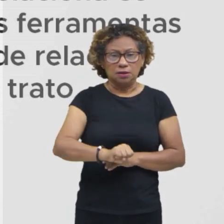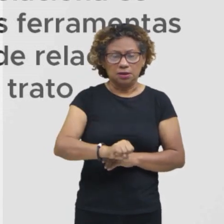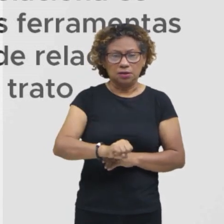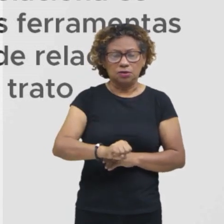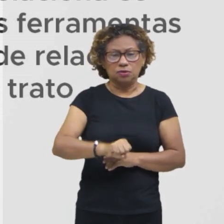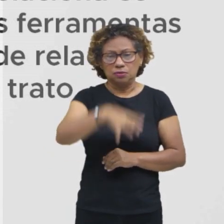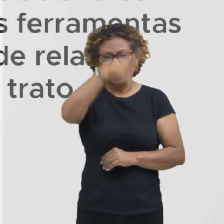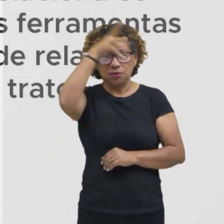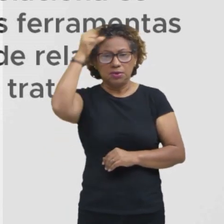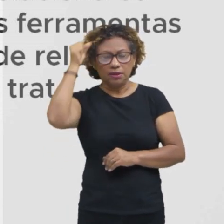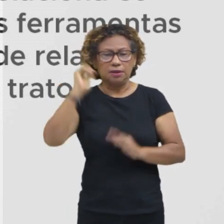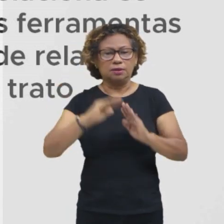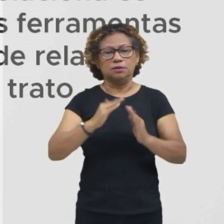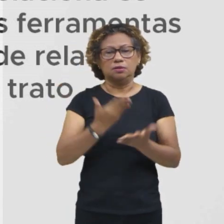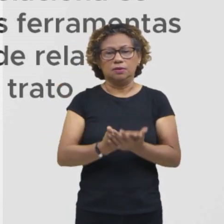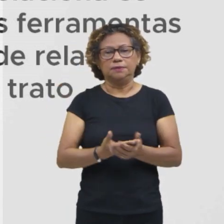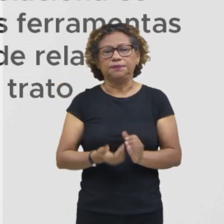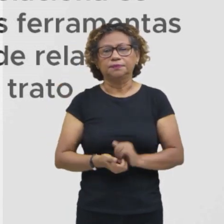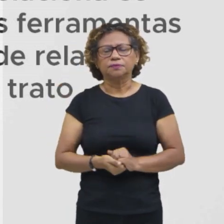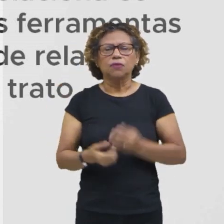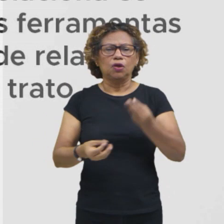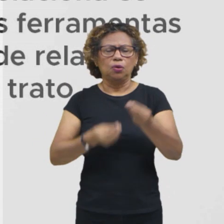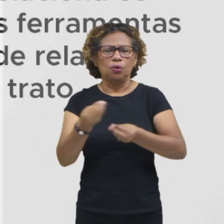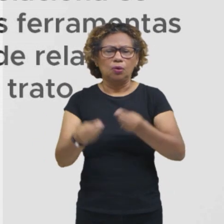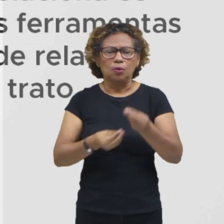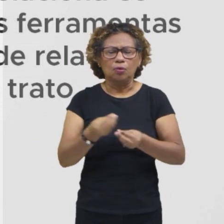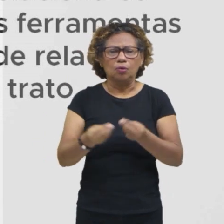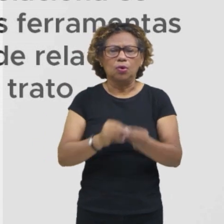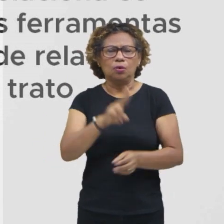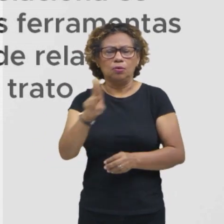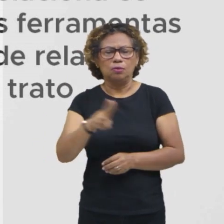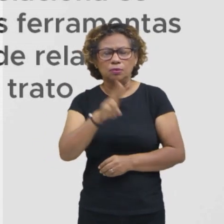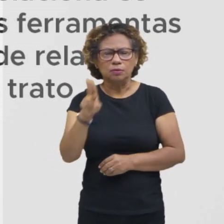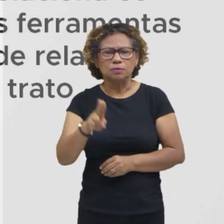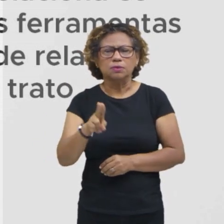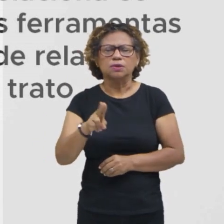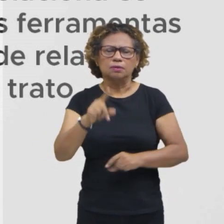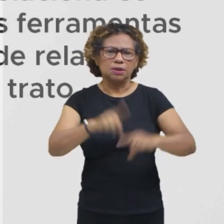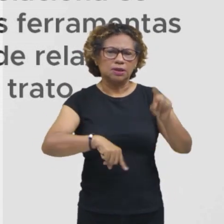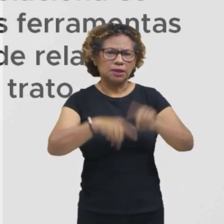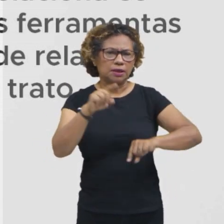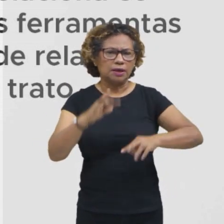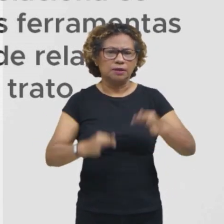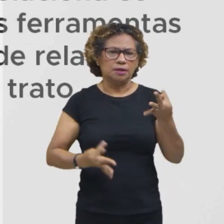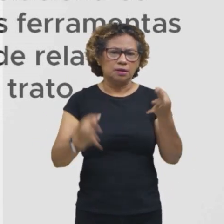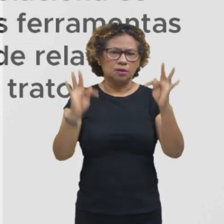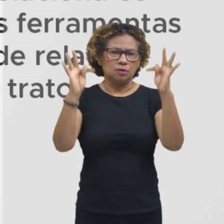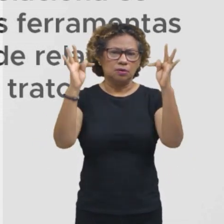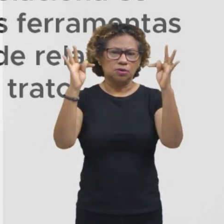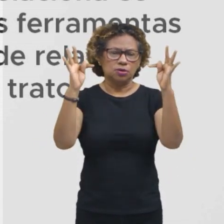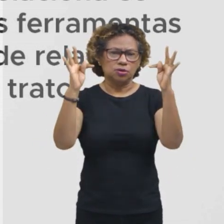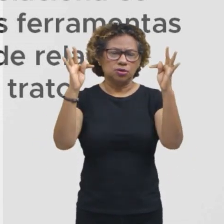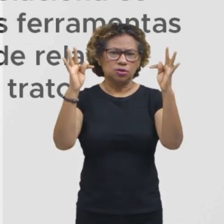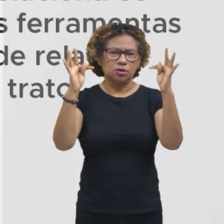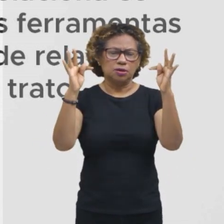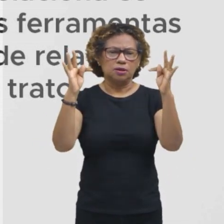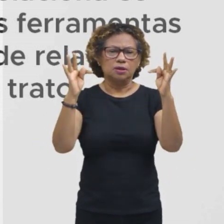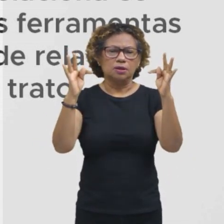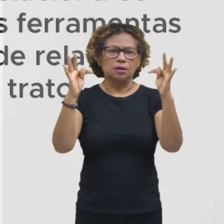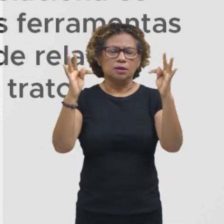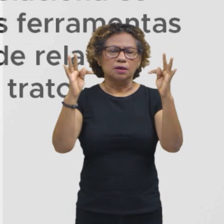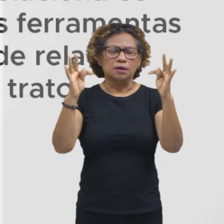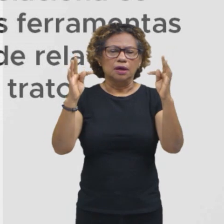professor relaciona-se sobre como fazer o uso adequado das ferramentas tecnológicas mediante a necessidade